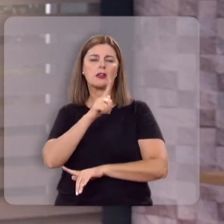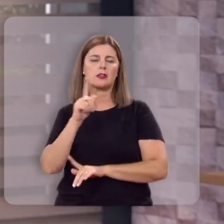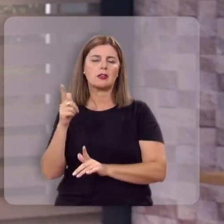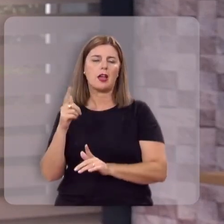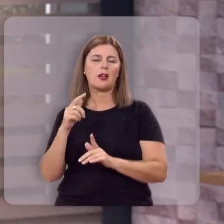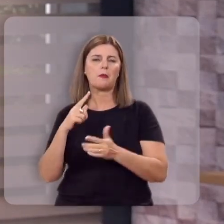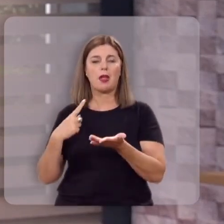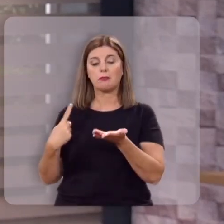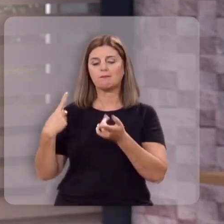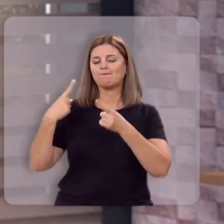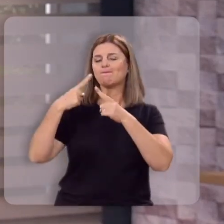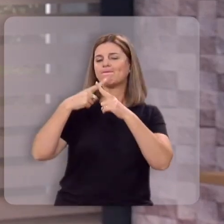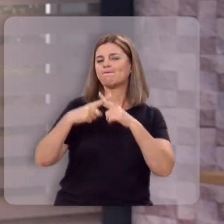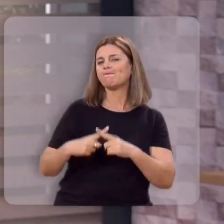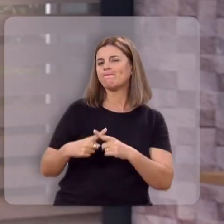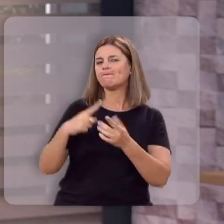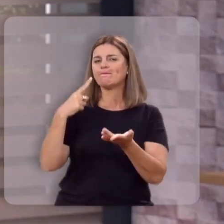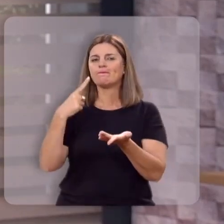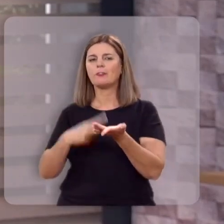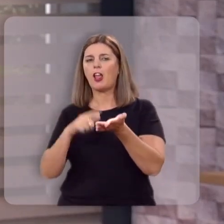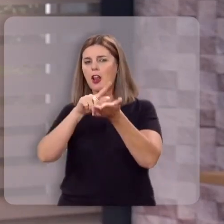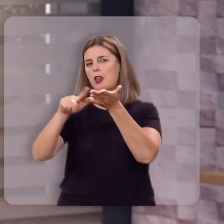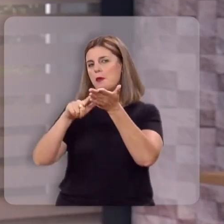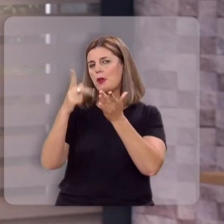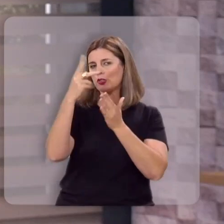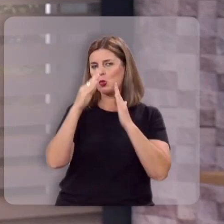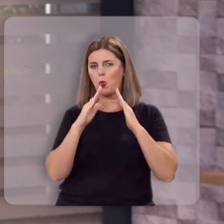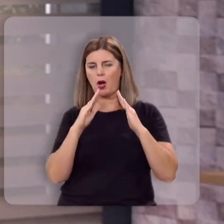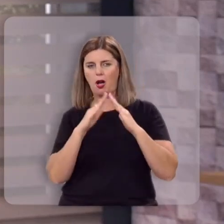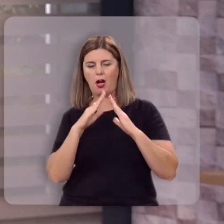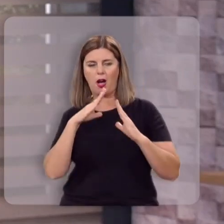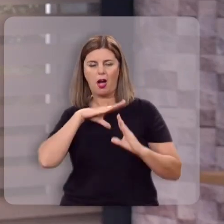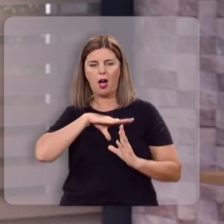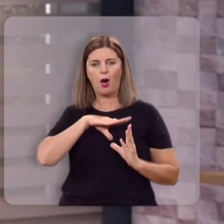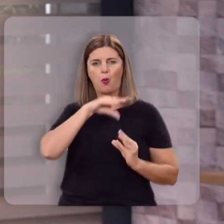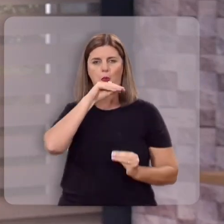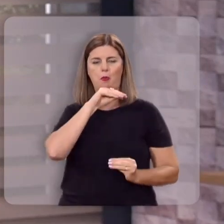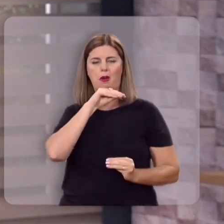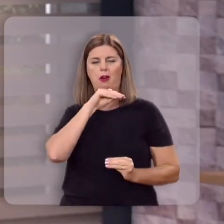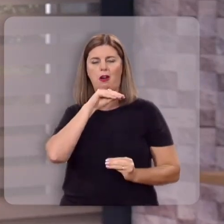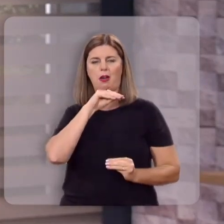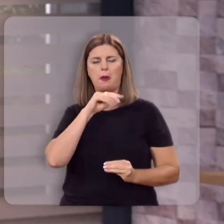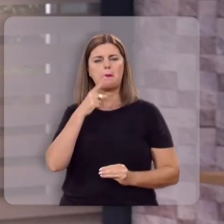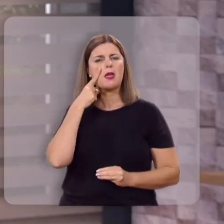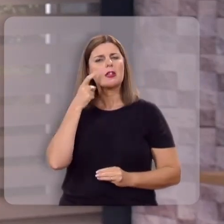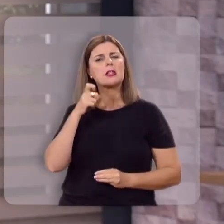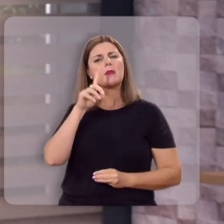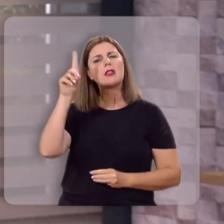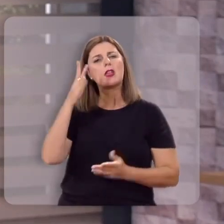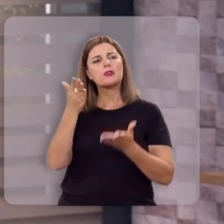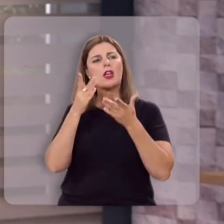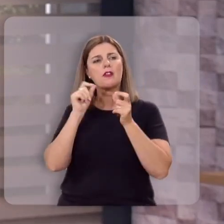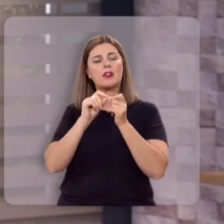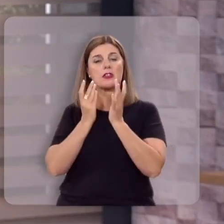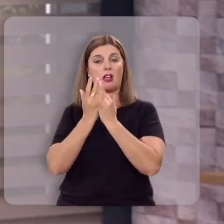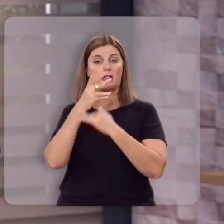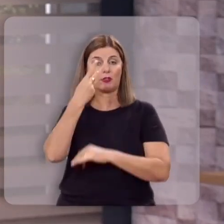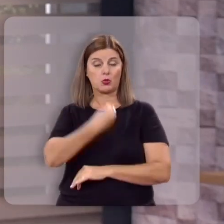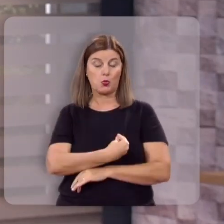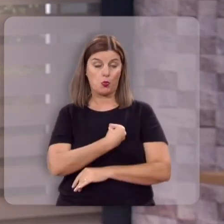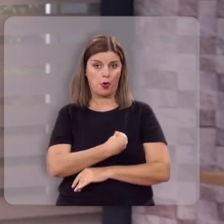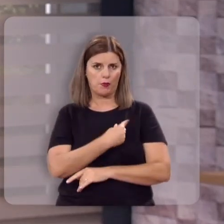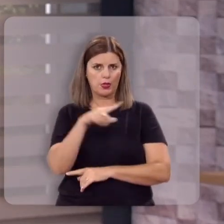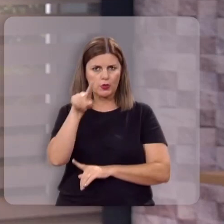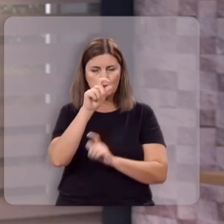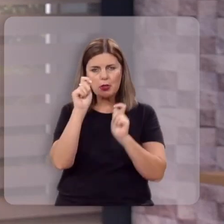sentindo desafiado a fazer uma faxina na alma, a perceber aquilo que Deus quer fazer em você e através de você, e